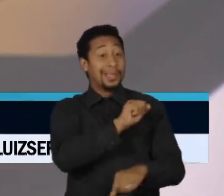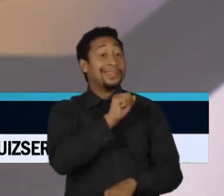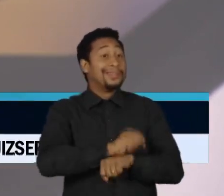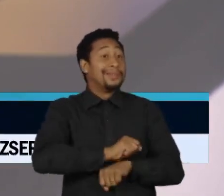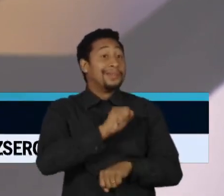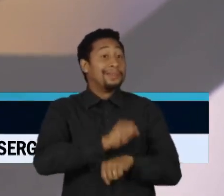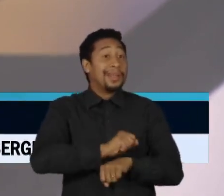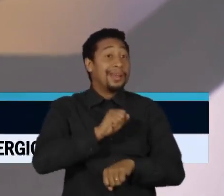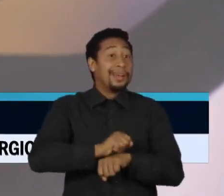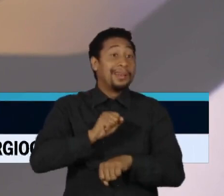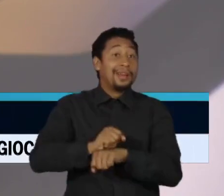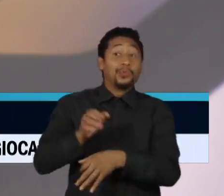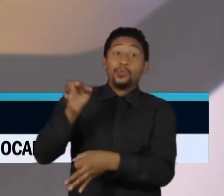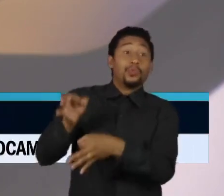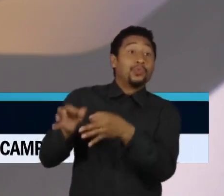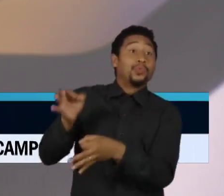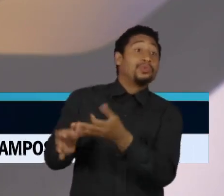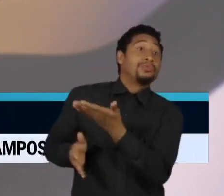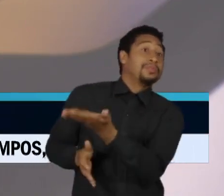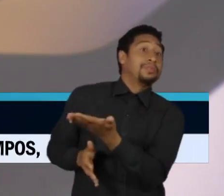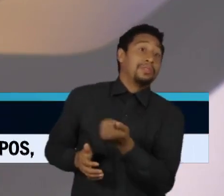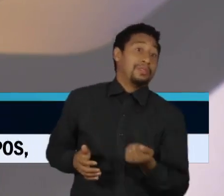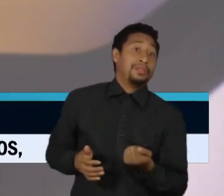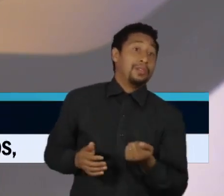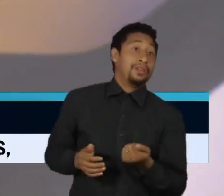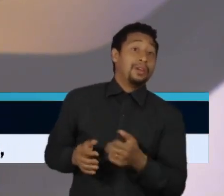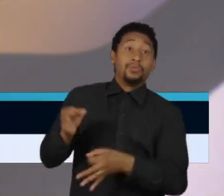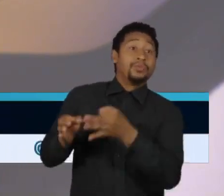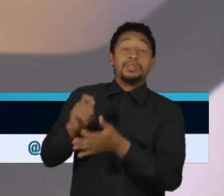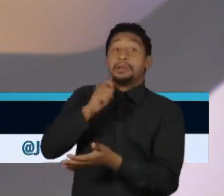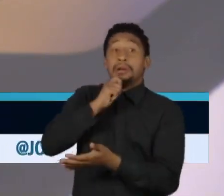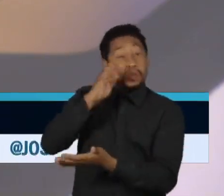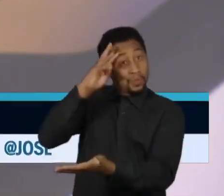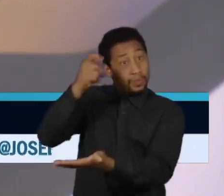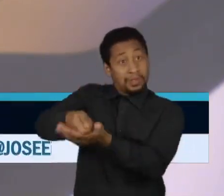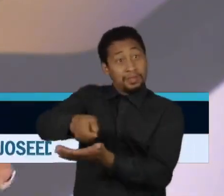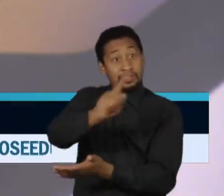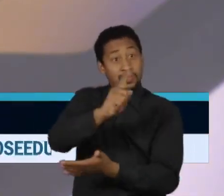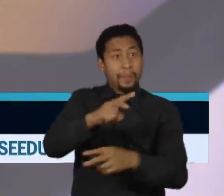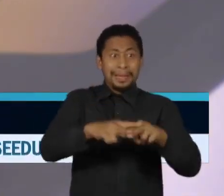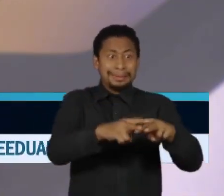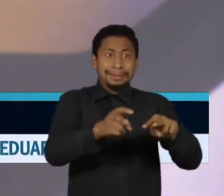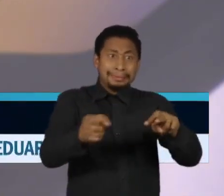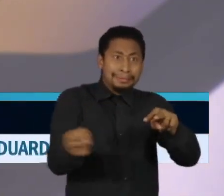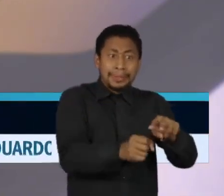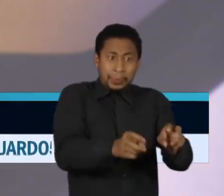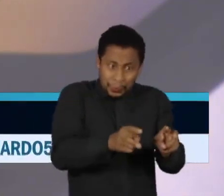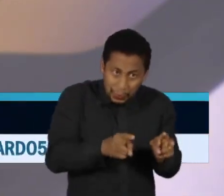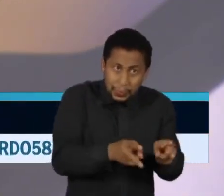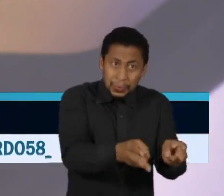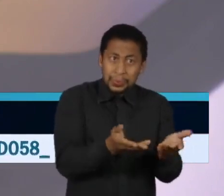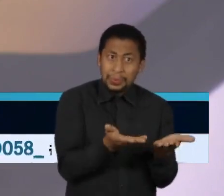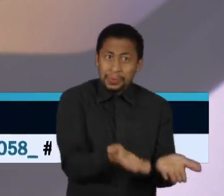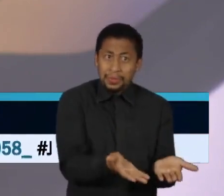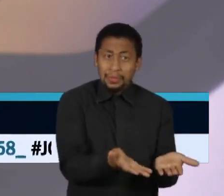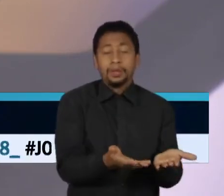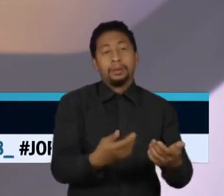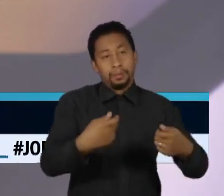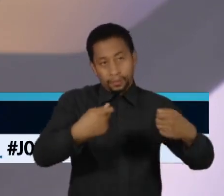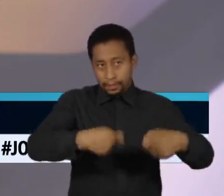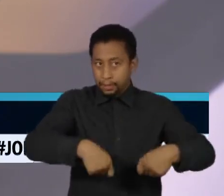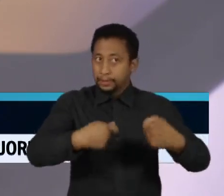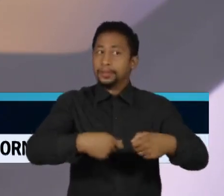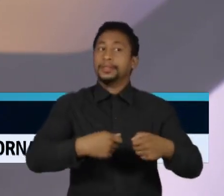se presos em caráter definitivo fossem. Então, acho que a gente precisa realmente